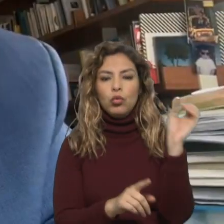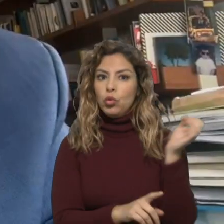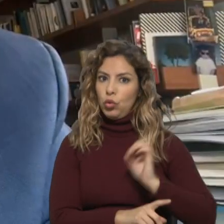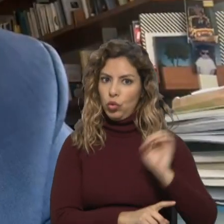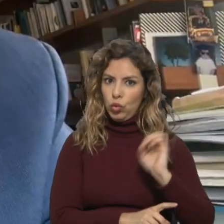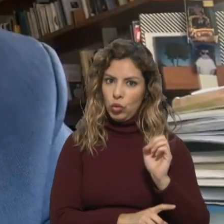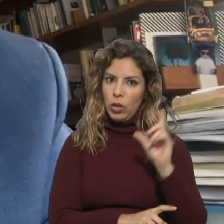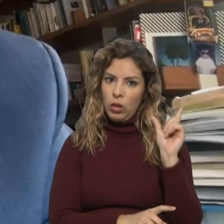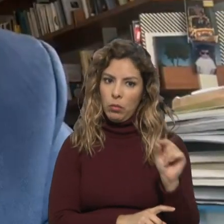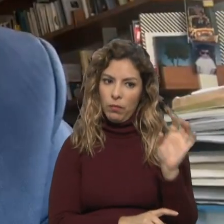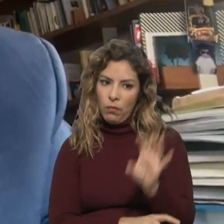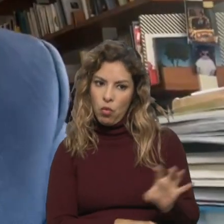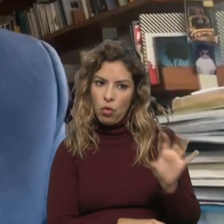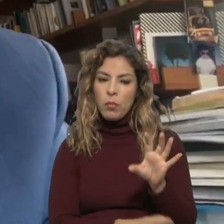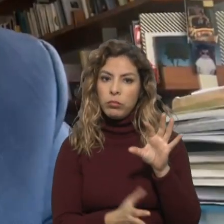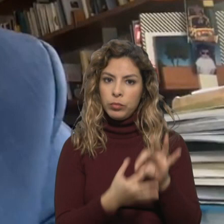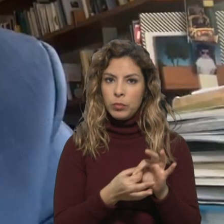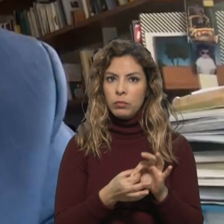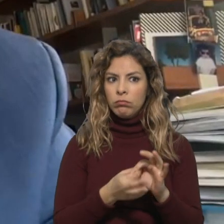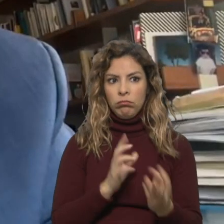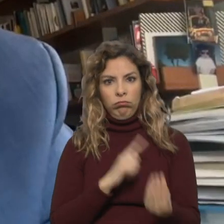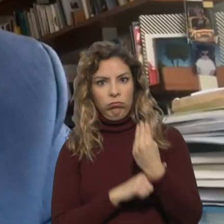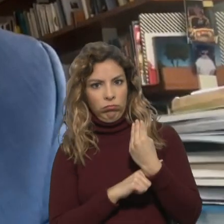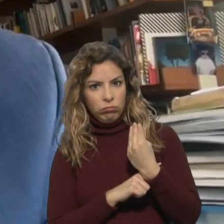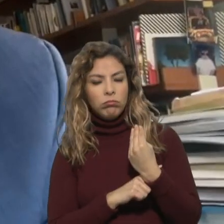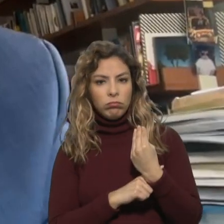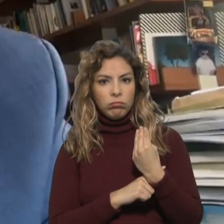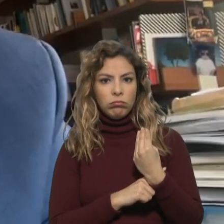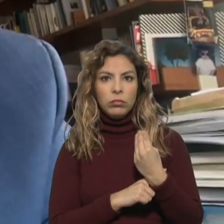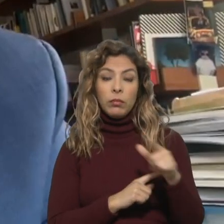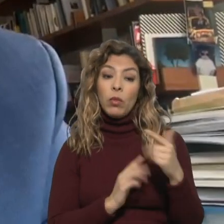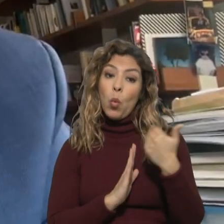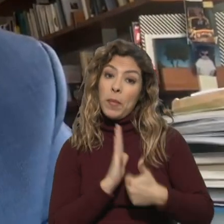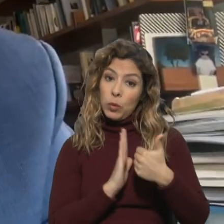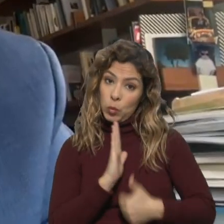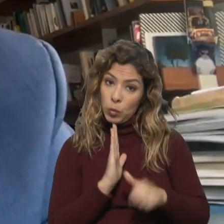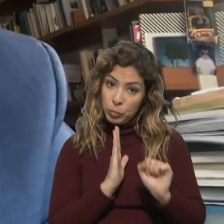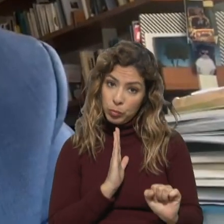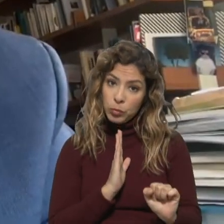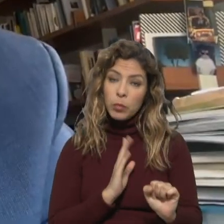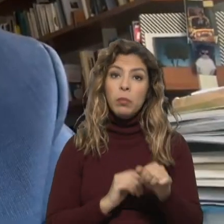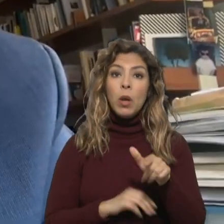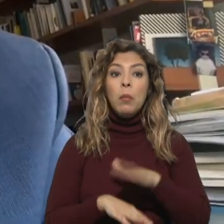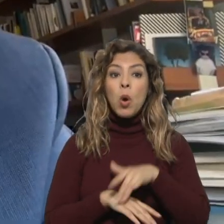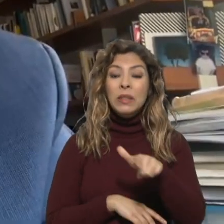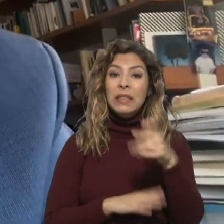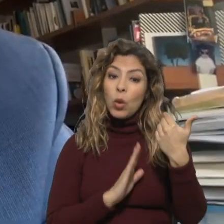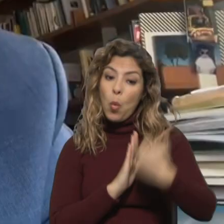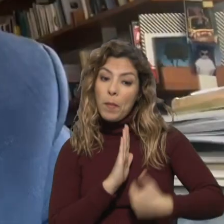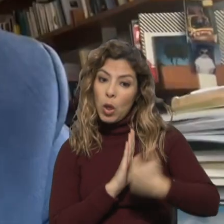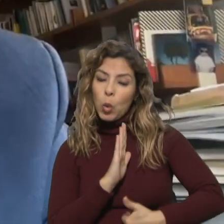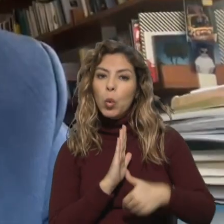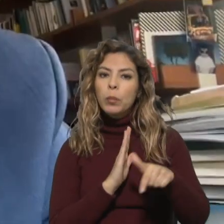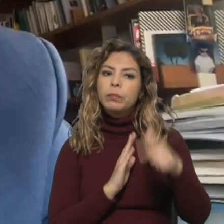do estilo, diríamos, arrojado deste documento. Por isso também é que esse documento foi percebido na comunidade